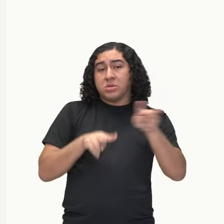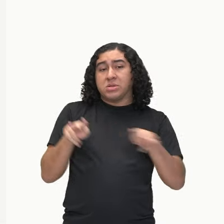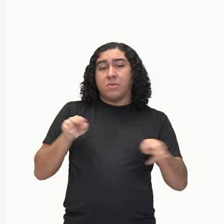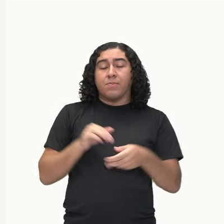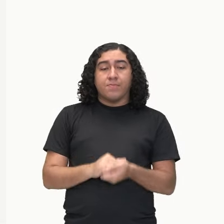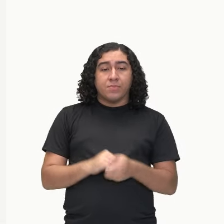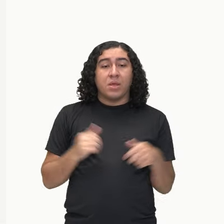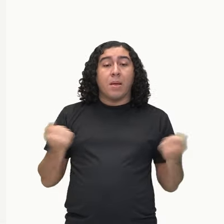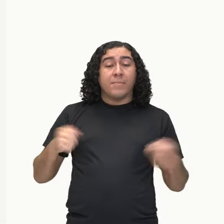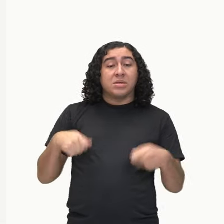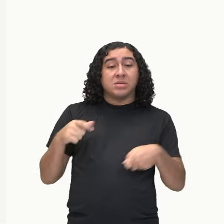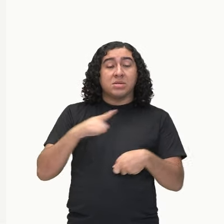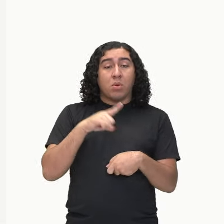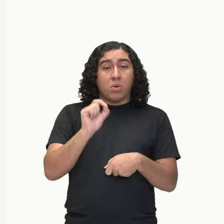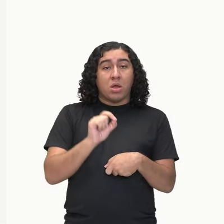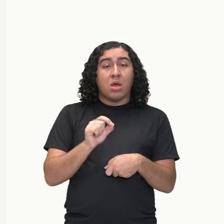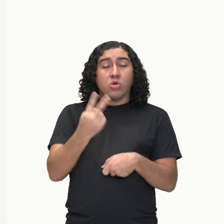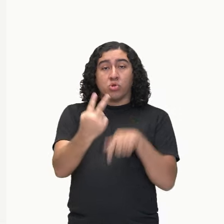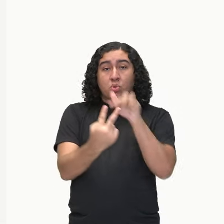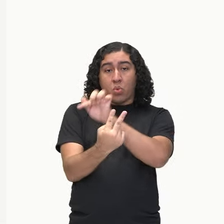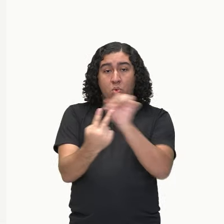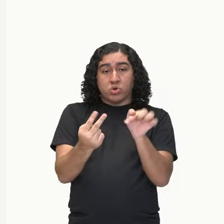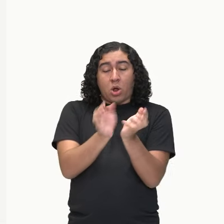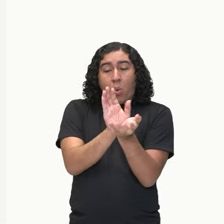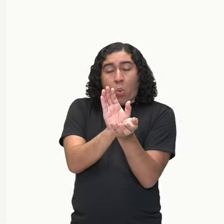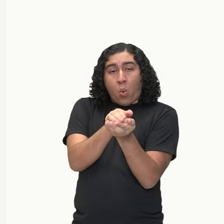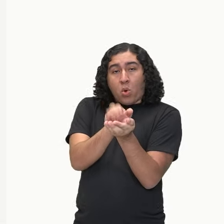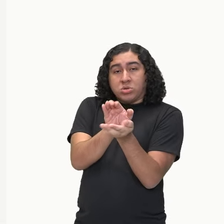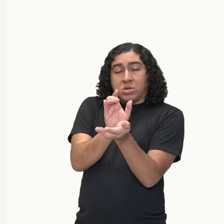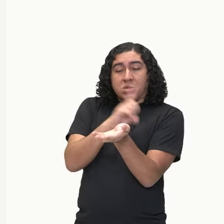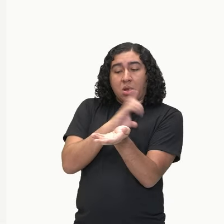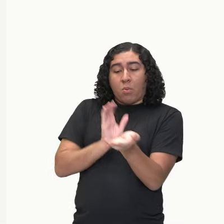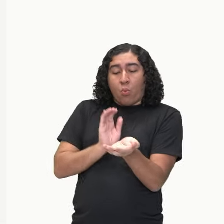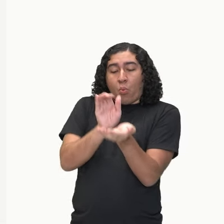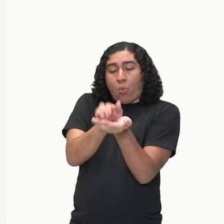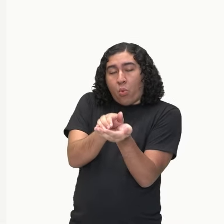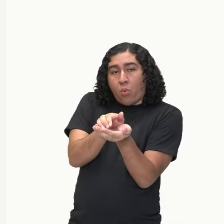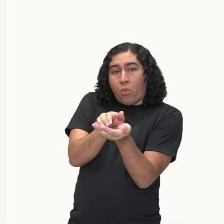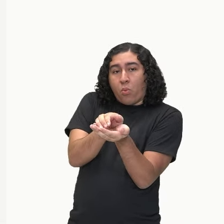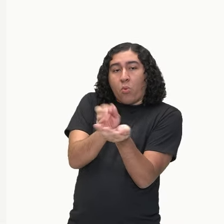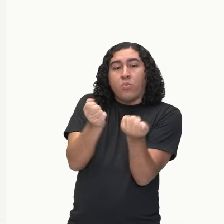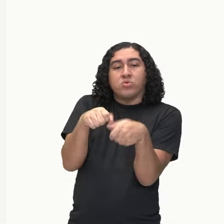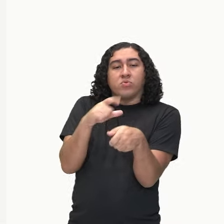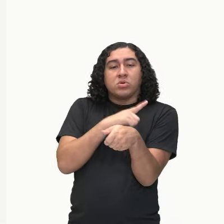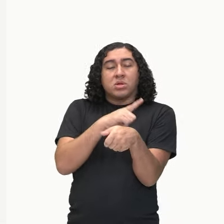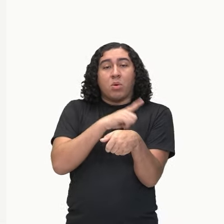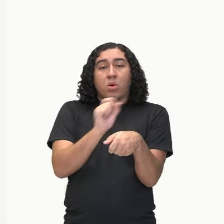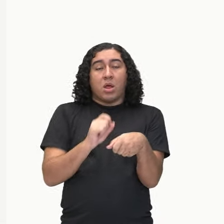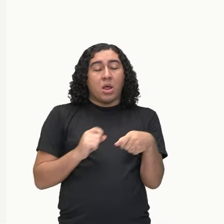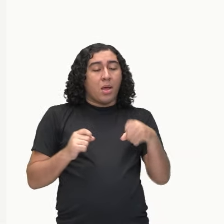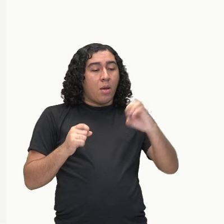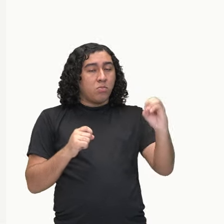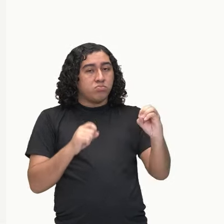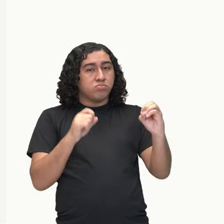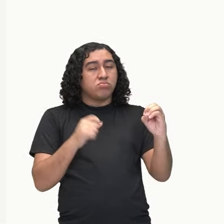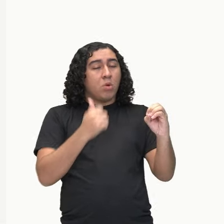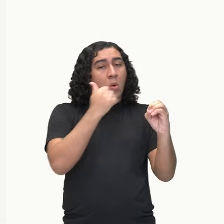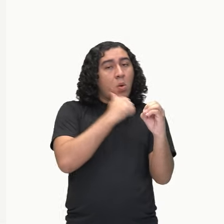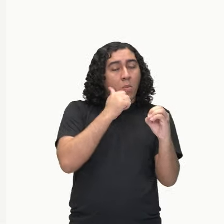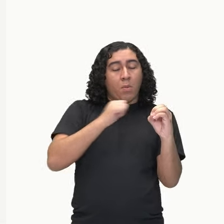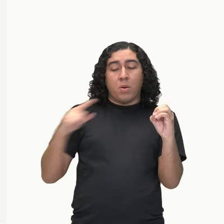você precisa da presença de dois indivíduos que vão gerar os gametas, né, feminino e